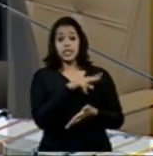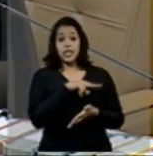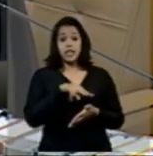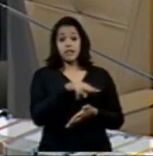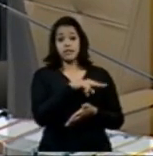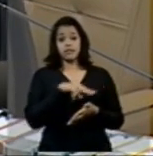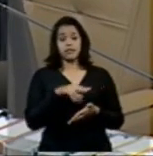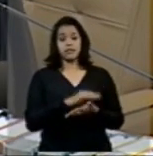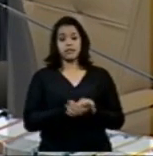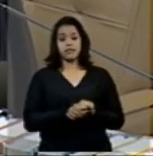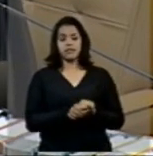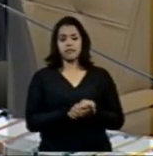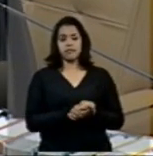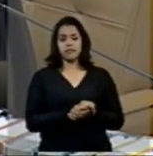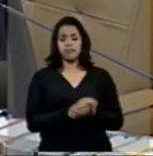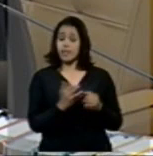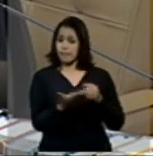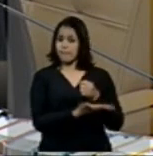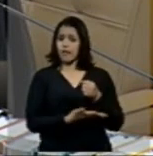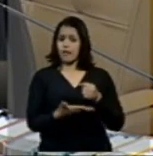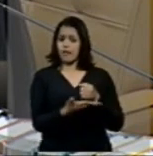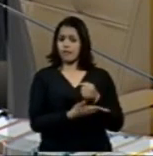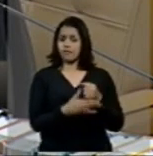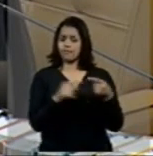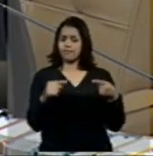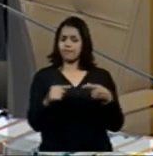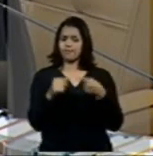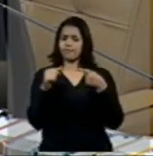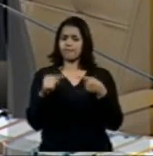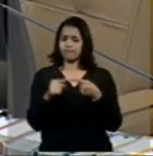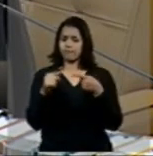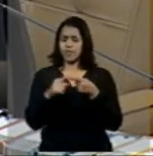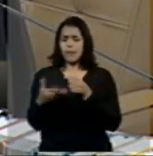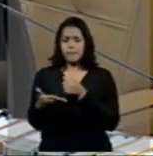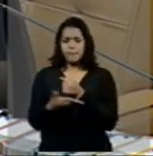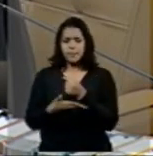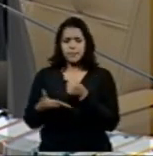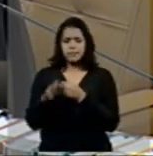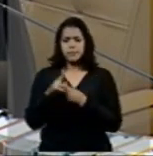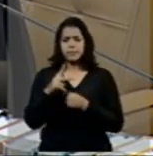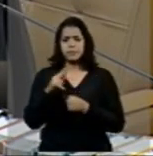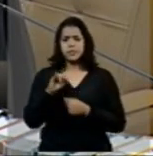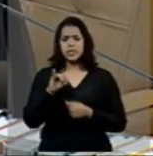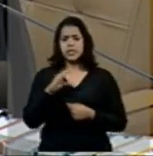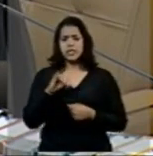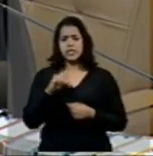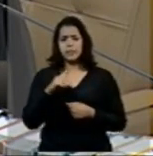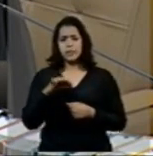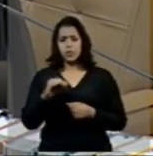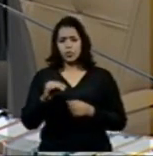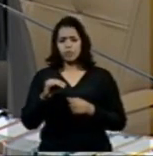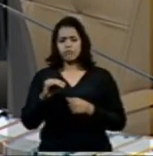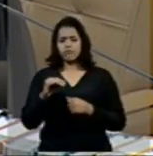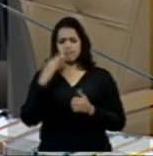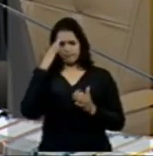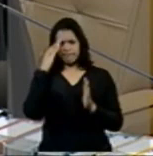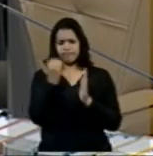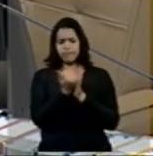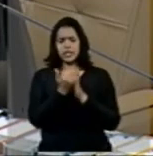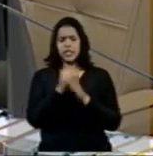desses postulados em conformidade com os princípios que regem o Estado Democrático de